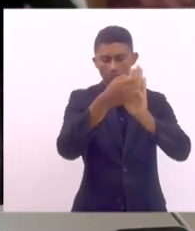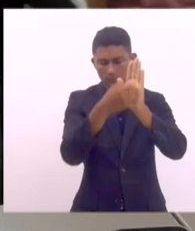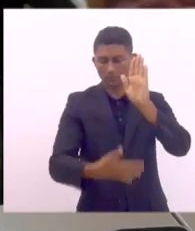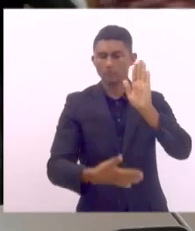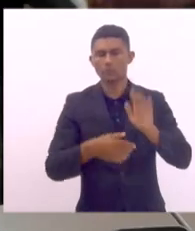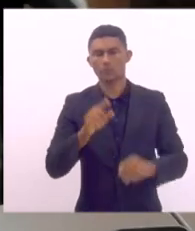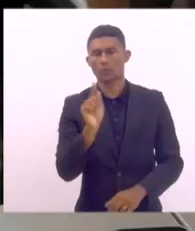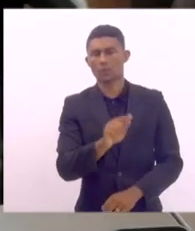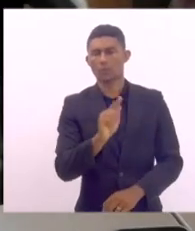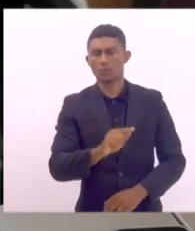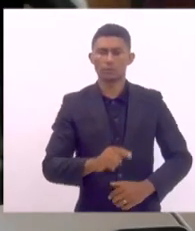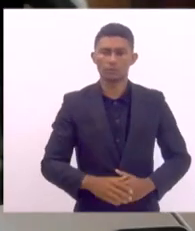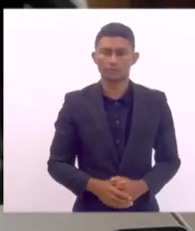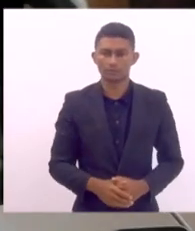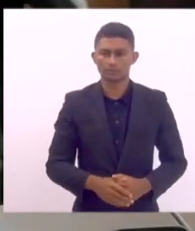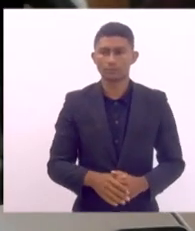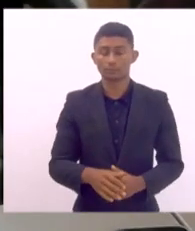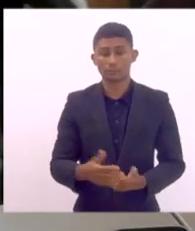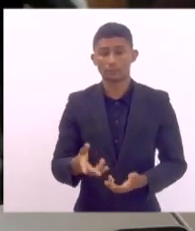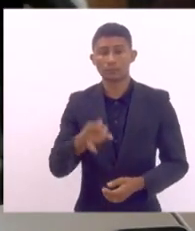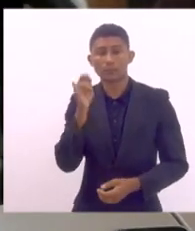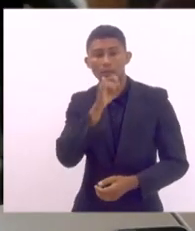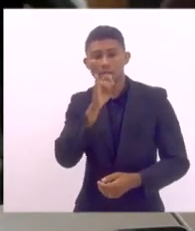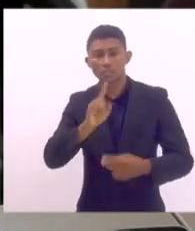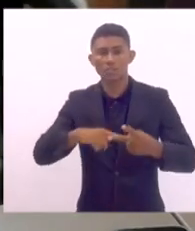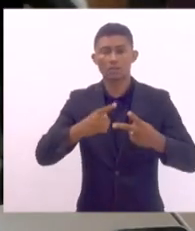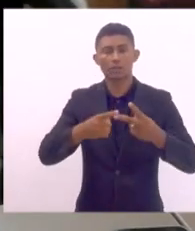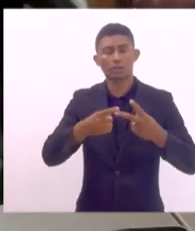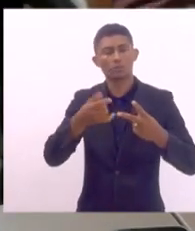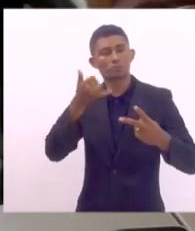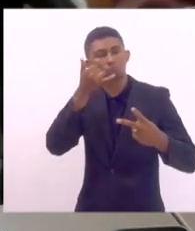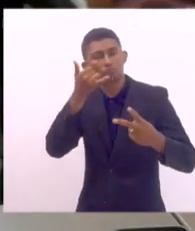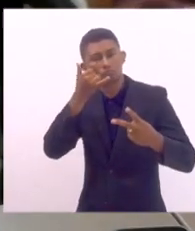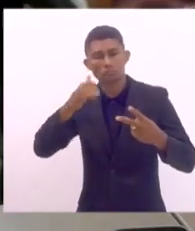que energia, telecomunicações...